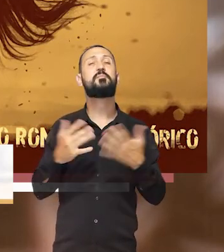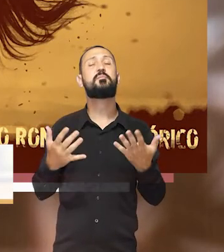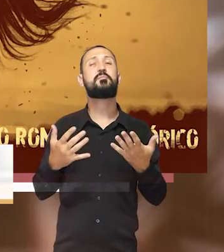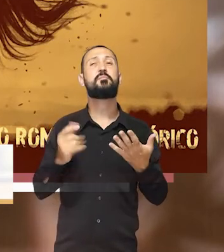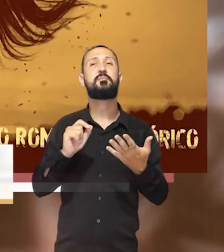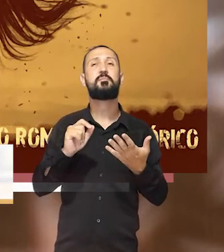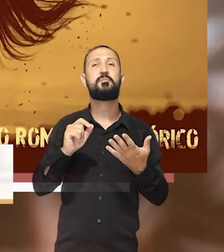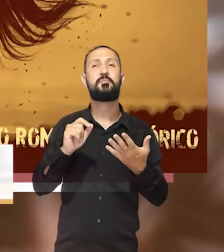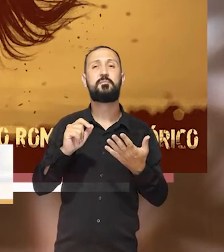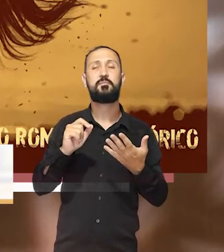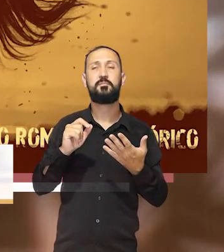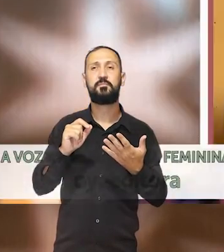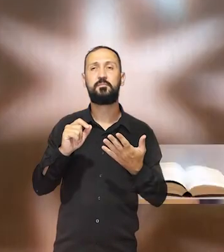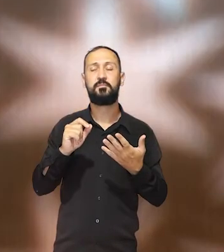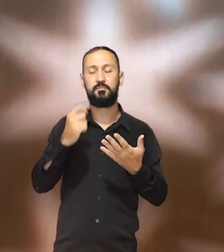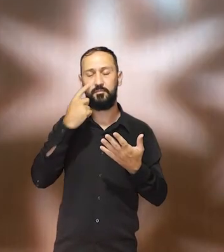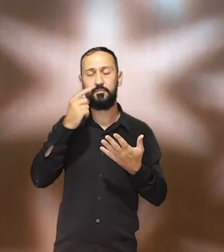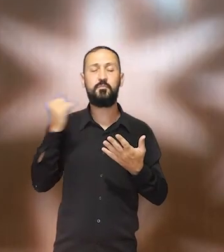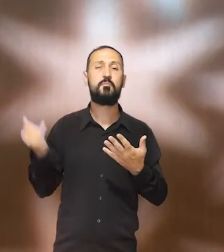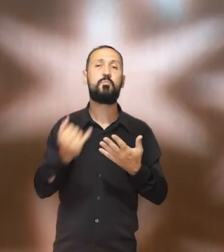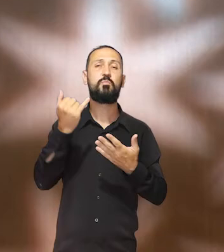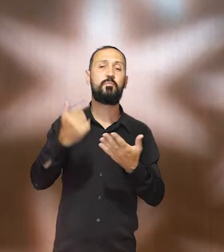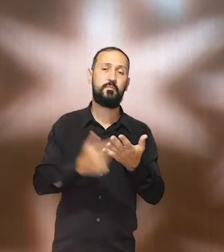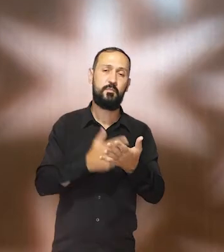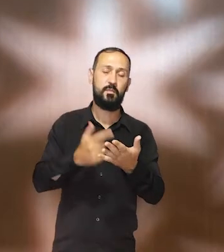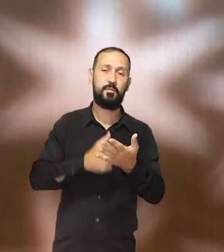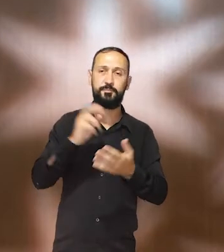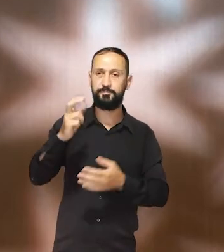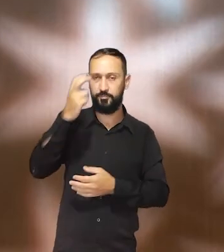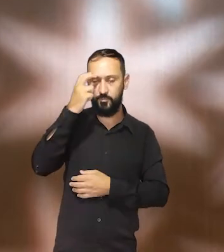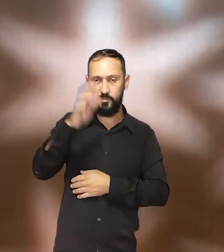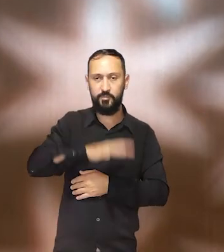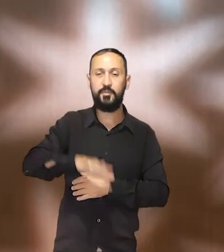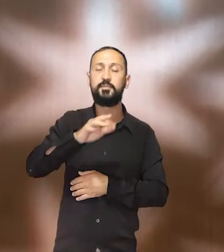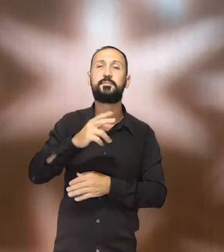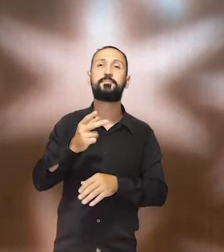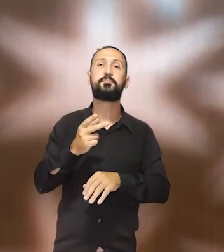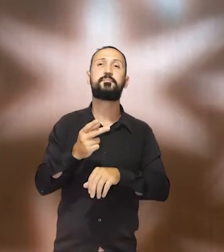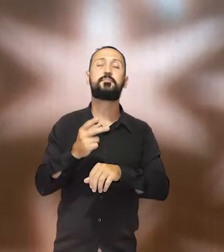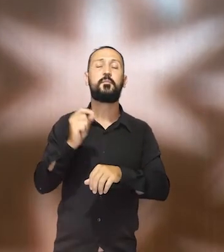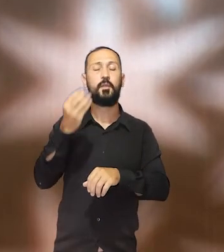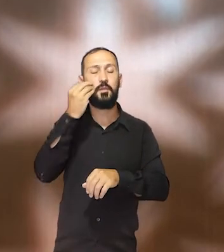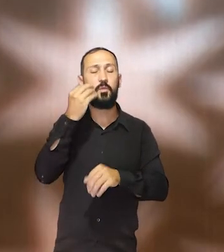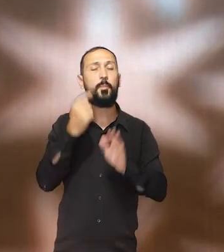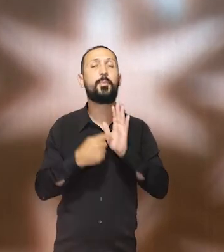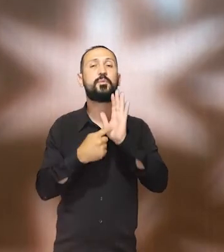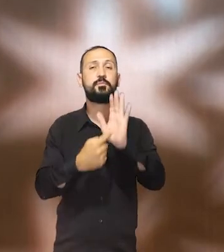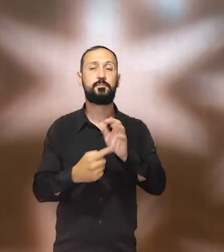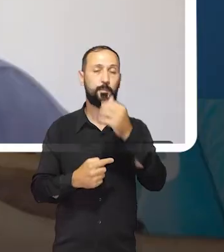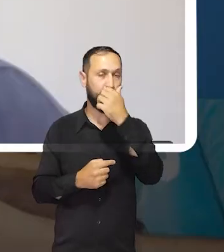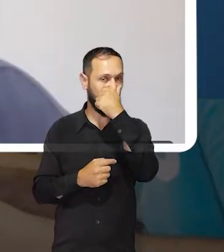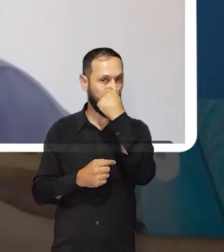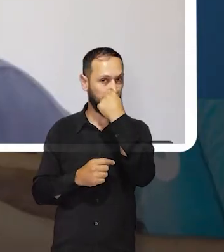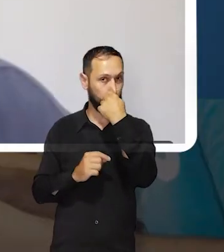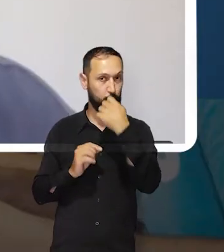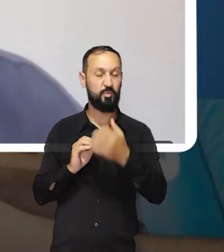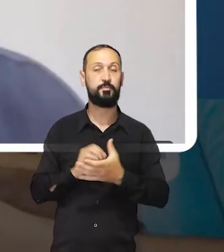Editora. Qual que é a representatividade, né, do seu livro para a cultura regional e o que você buscou retratar nele?